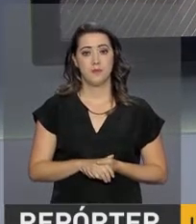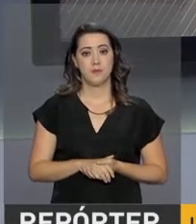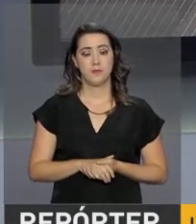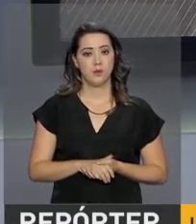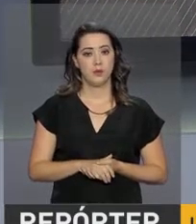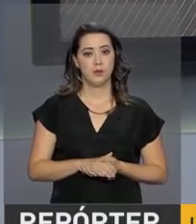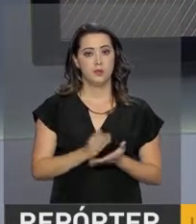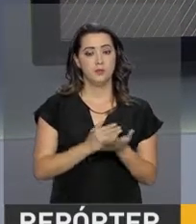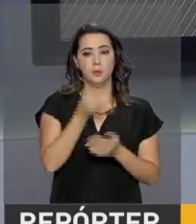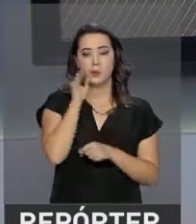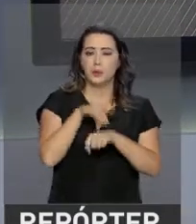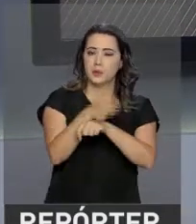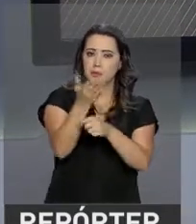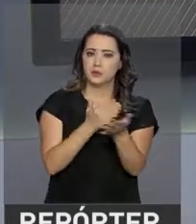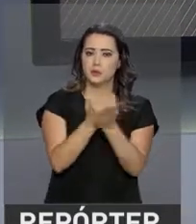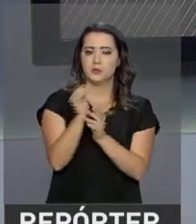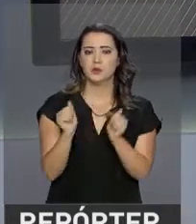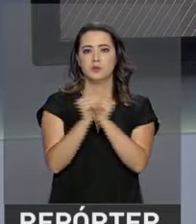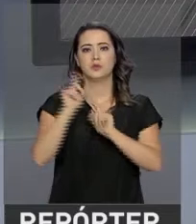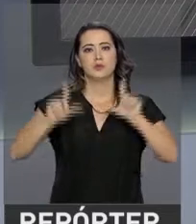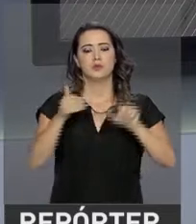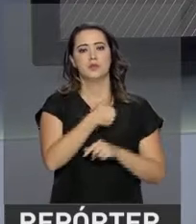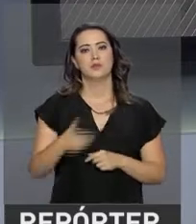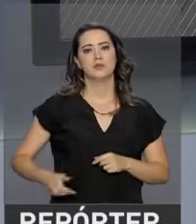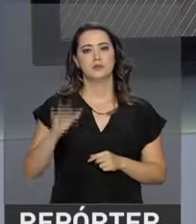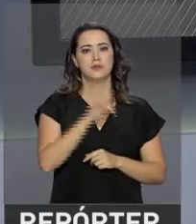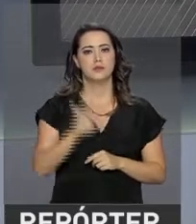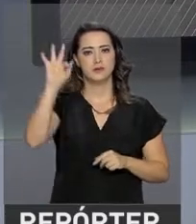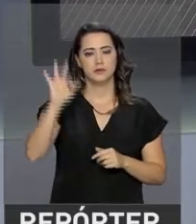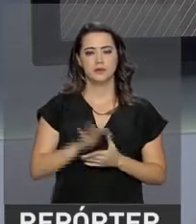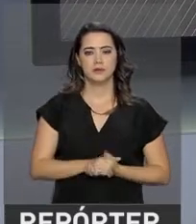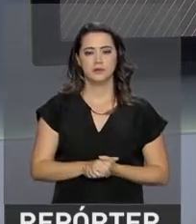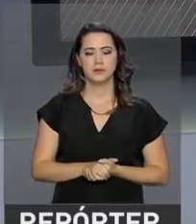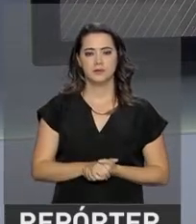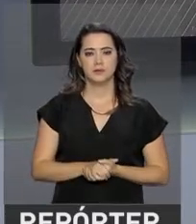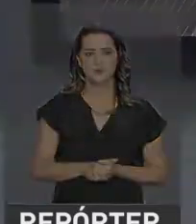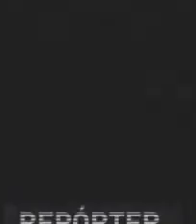na internet. Uma boa noite para você e continue com a gente na NBR, a TV do Governo